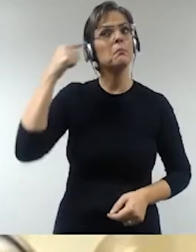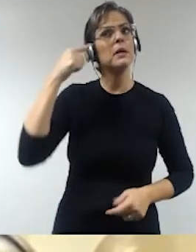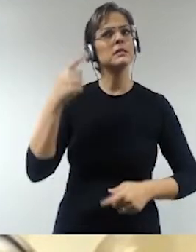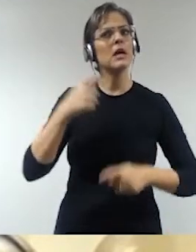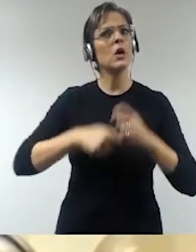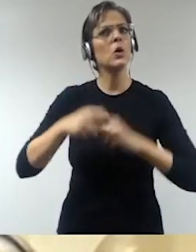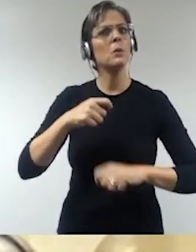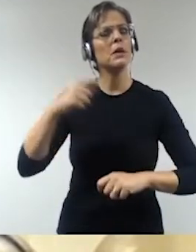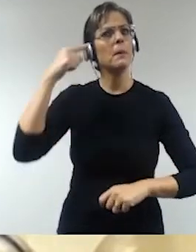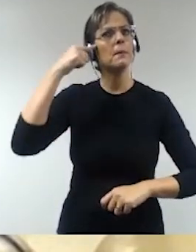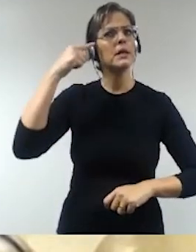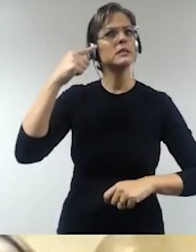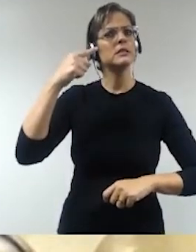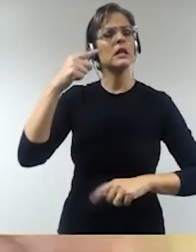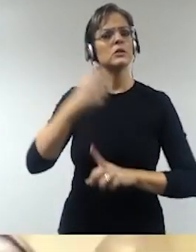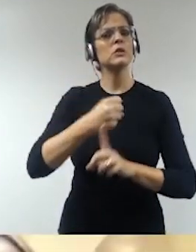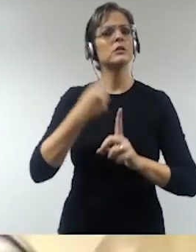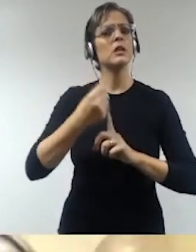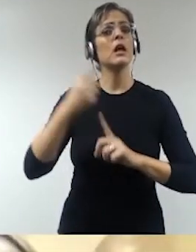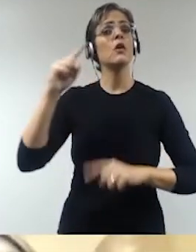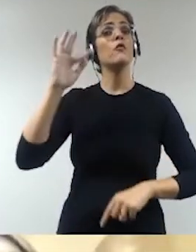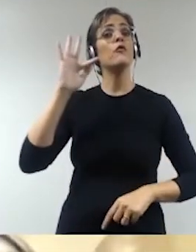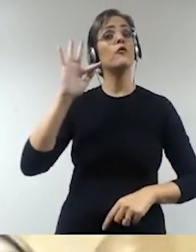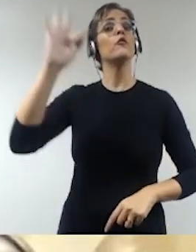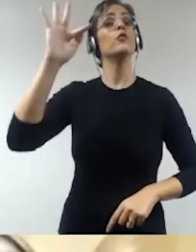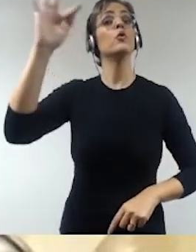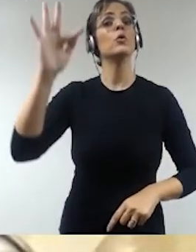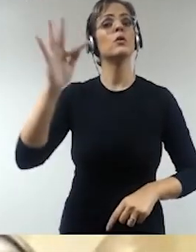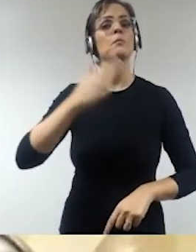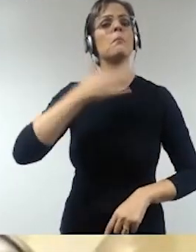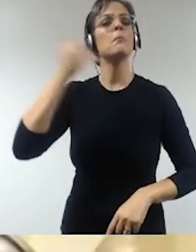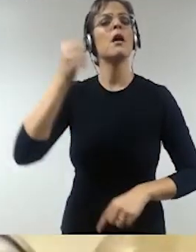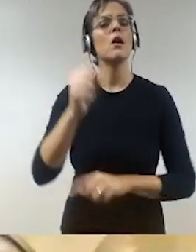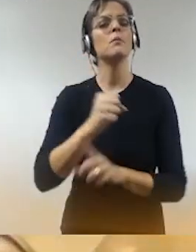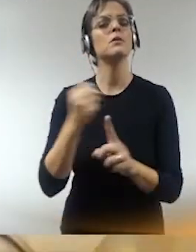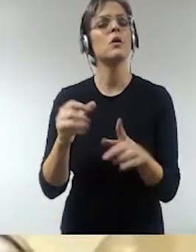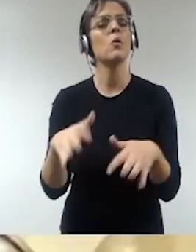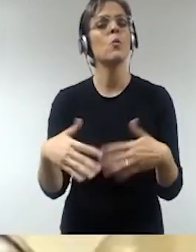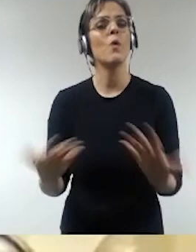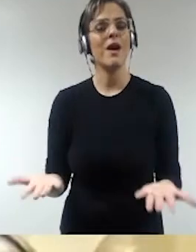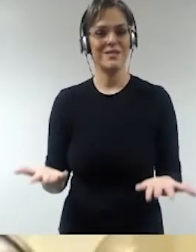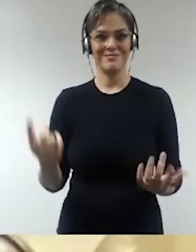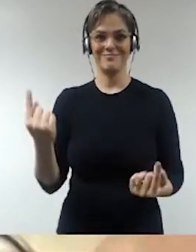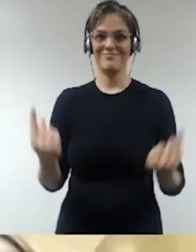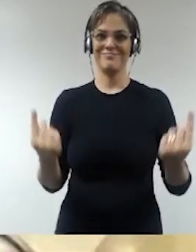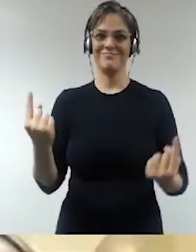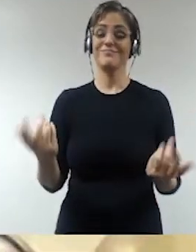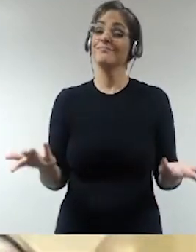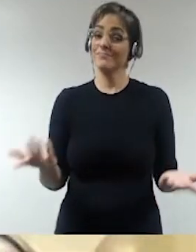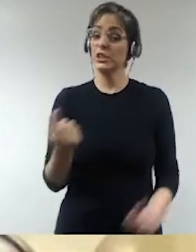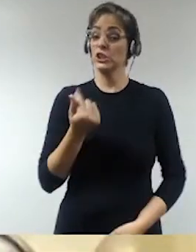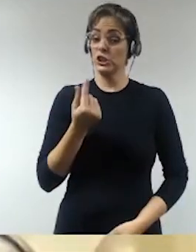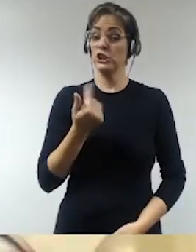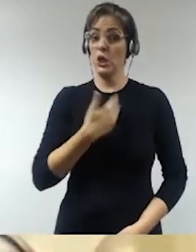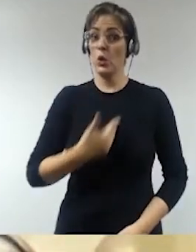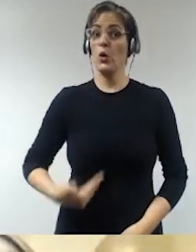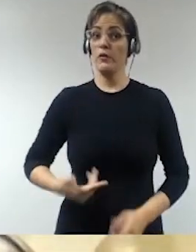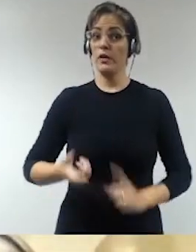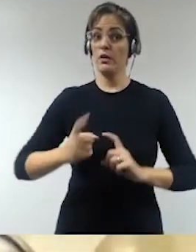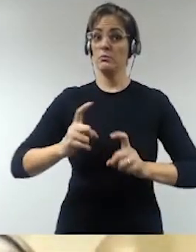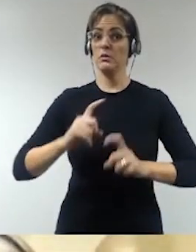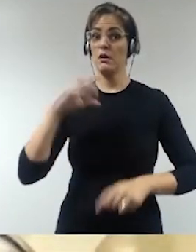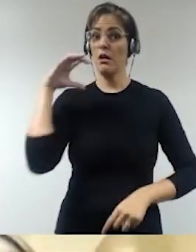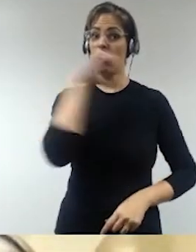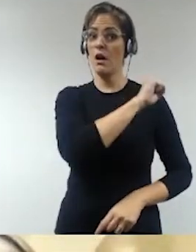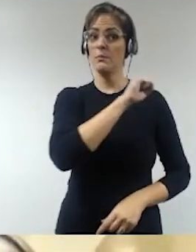e sociais, que passada a crise vai beneficiar melhor essa sociedade? Porque nós estamos falando do emprego de dinheiro público, que tem que ser tomado rápido,